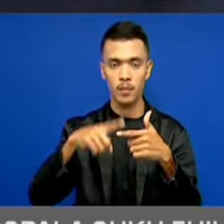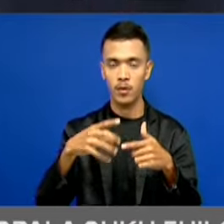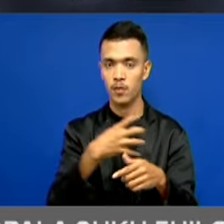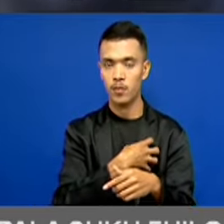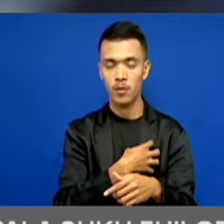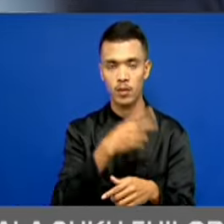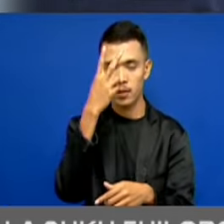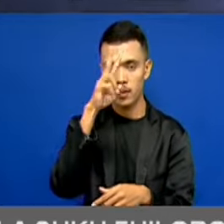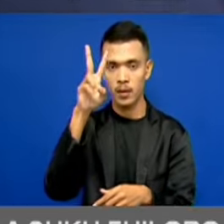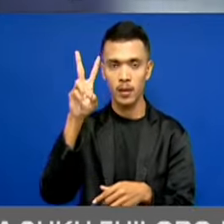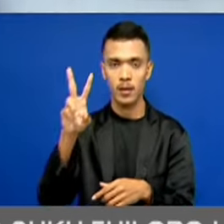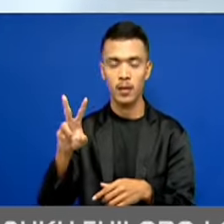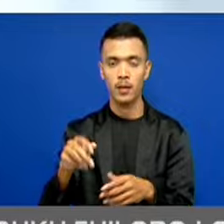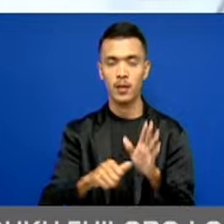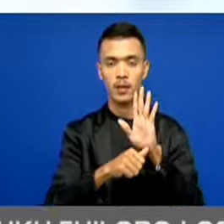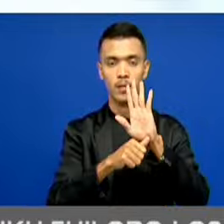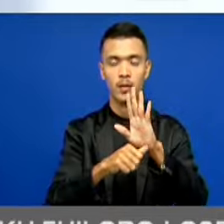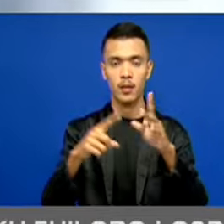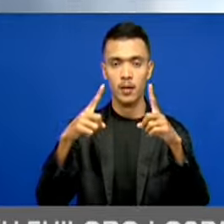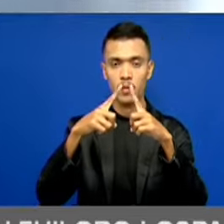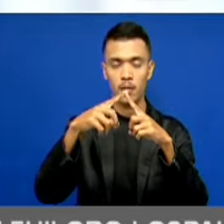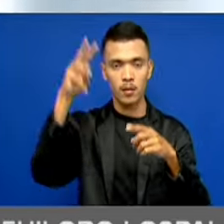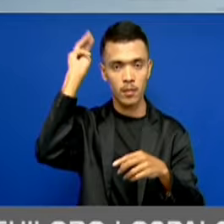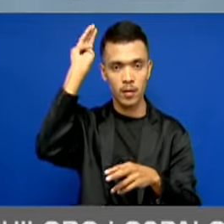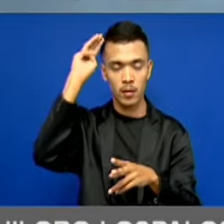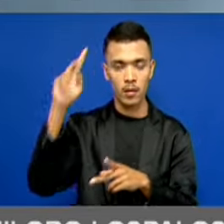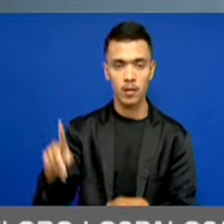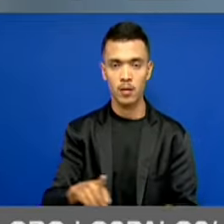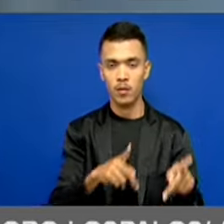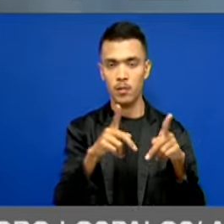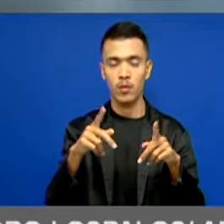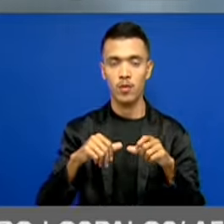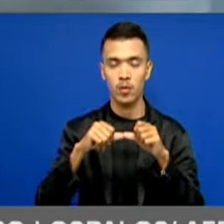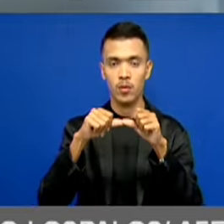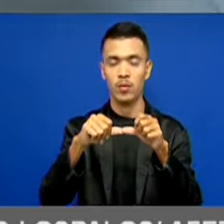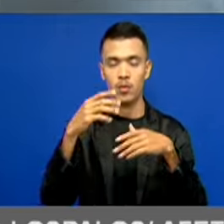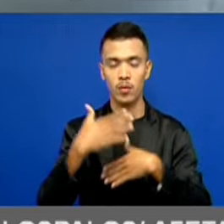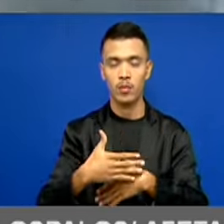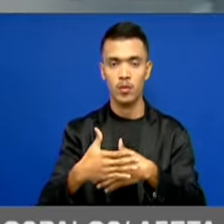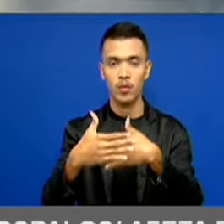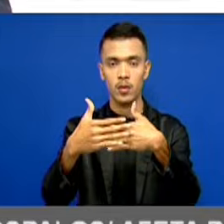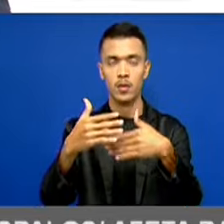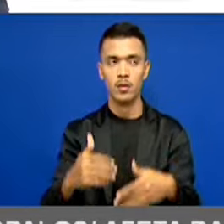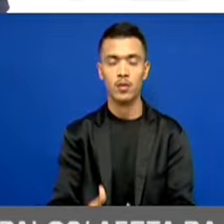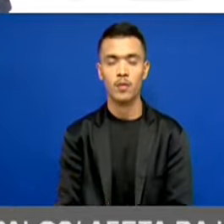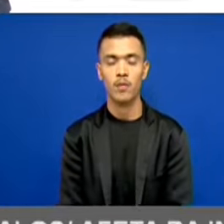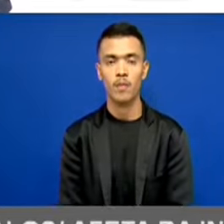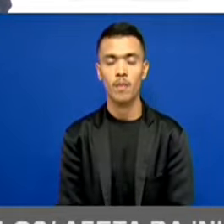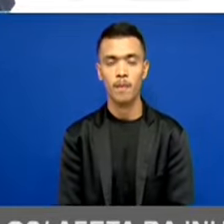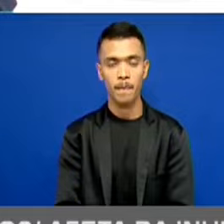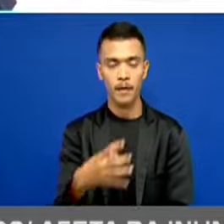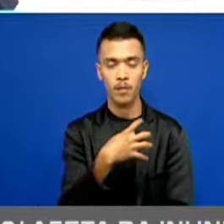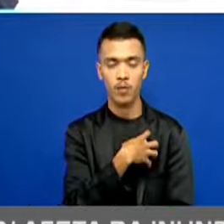Halo Identificação, se apresenta para o Ministério Público, onde continua no processo. Polícia